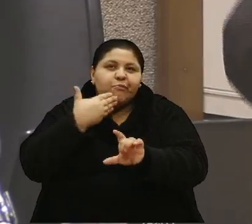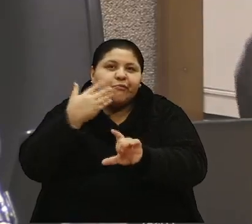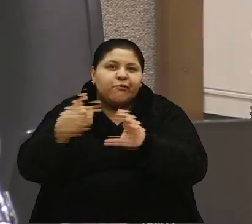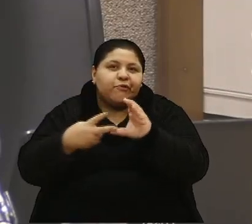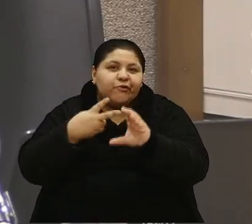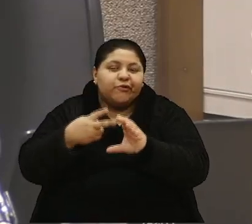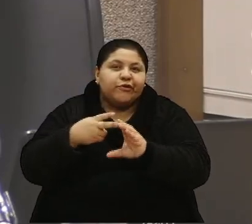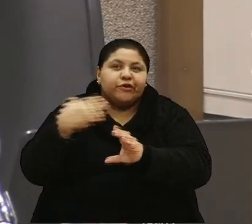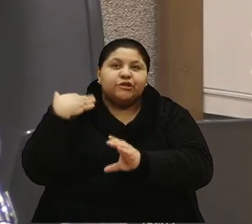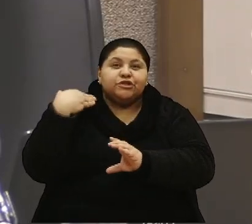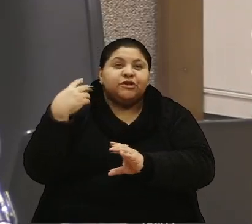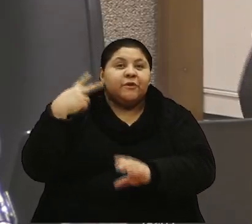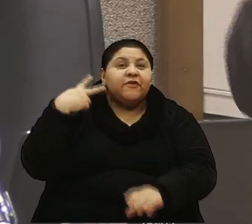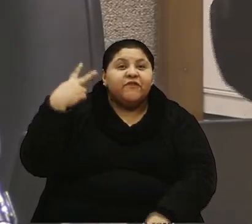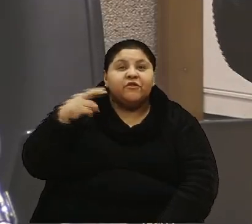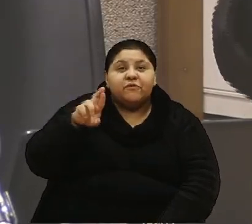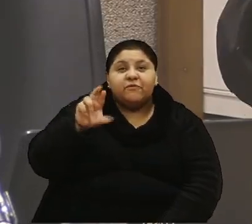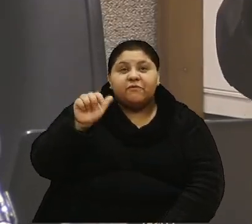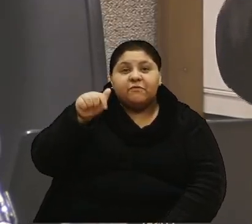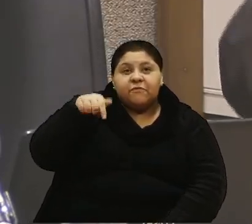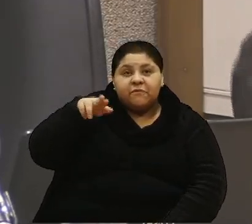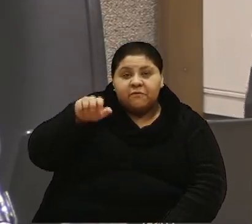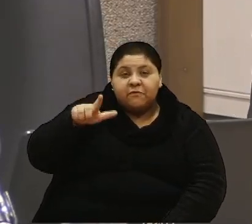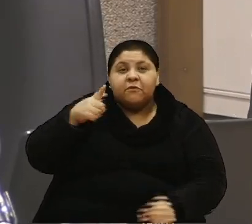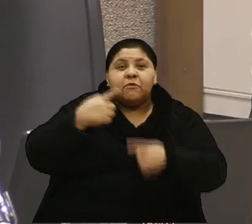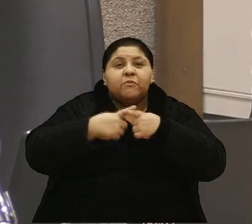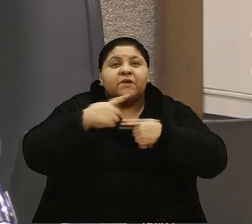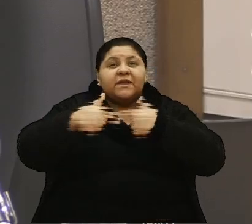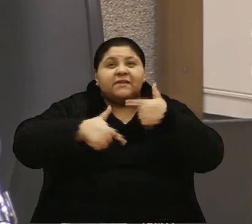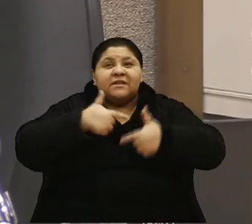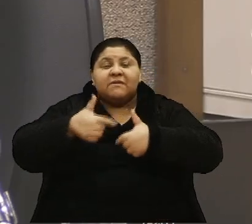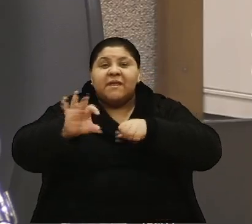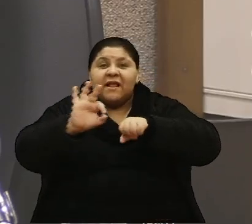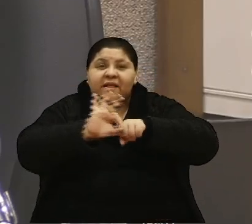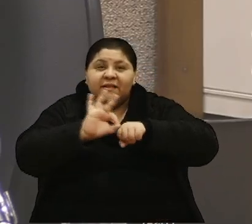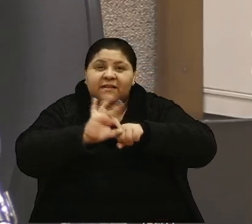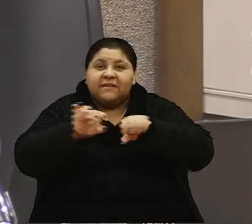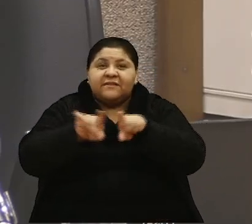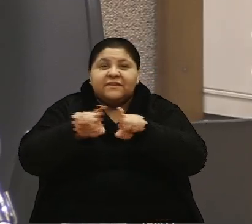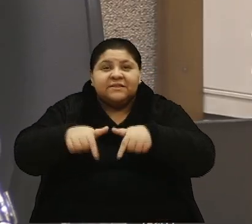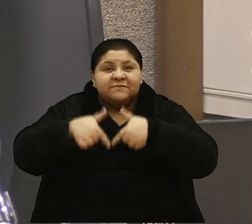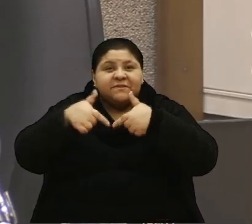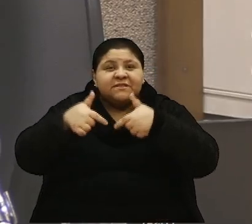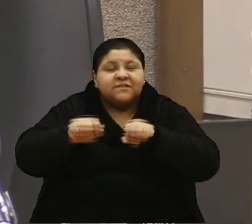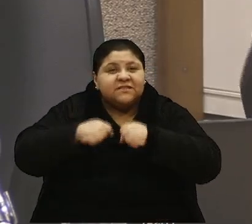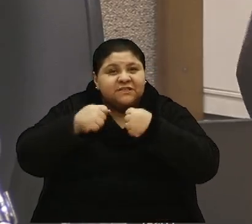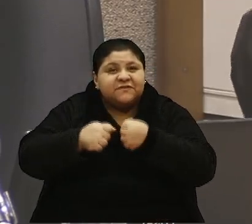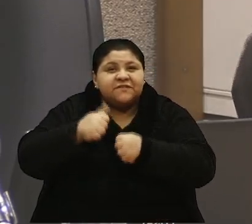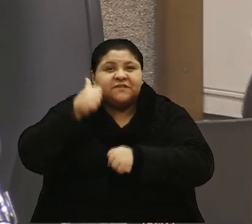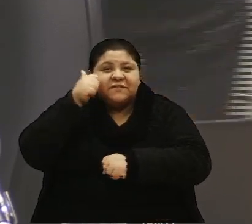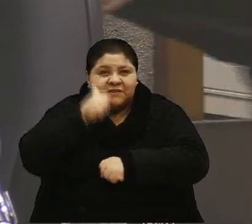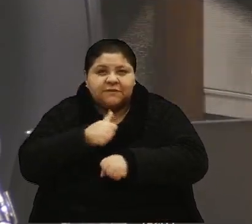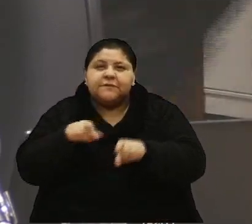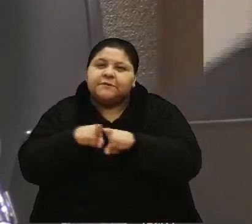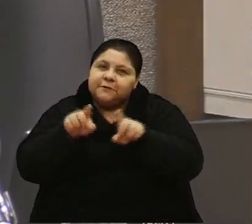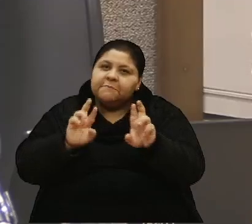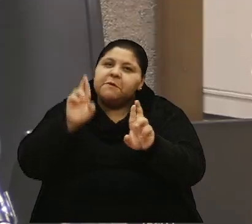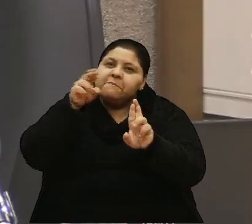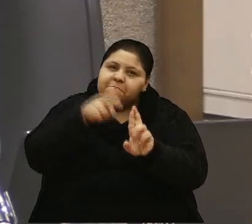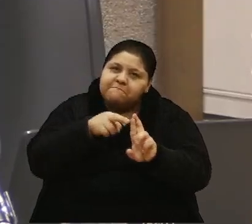procurarem a vereadora Raquel, porque atuava como advogada, inclusive na defesa das mulheres como um todo, além de ser uma referência,